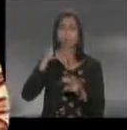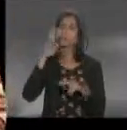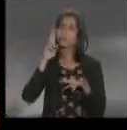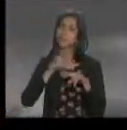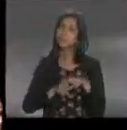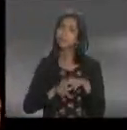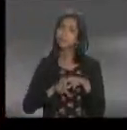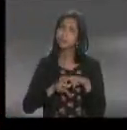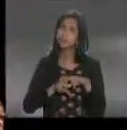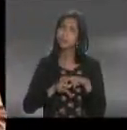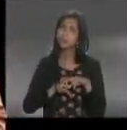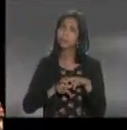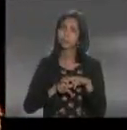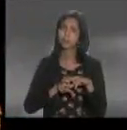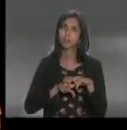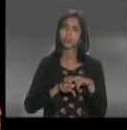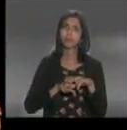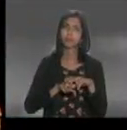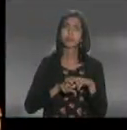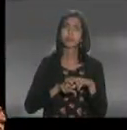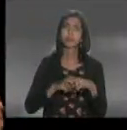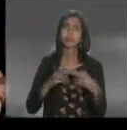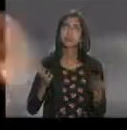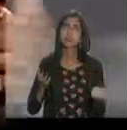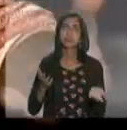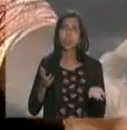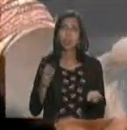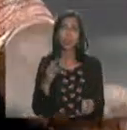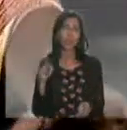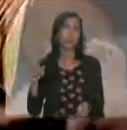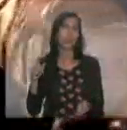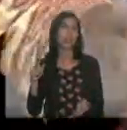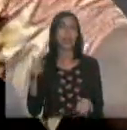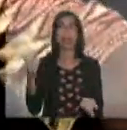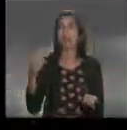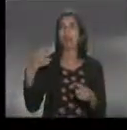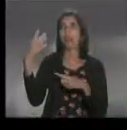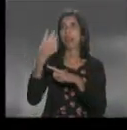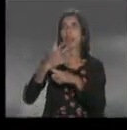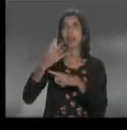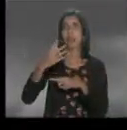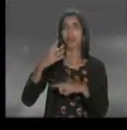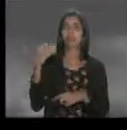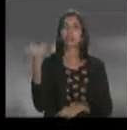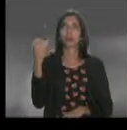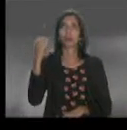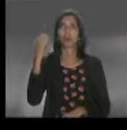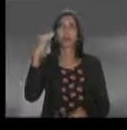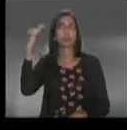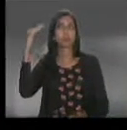Sentei assim na soleira. Não é porque é a Rede Globo, não.